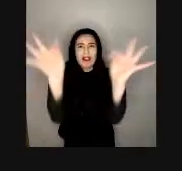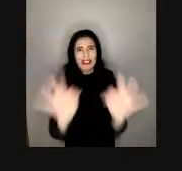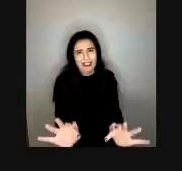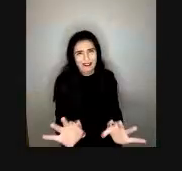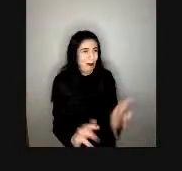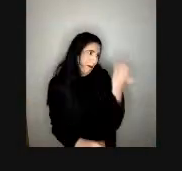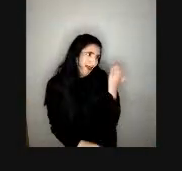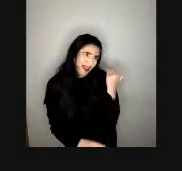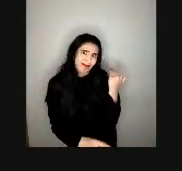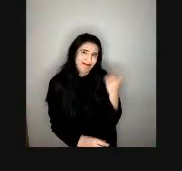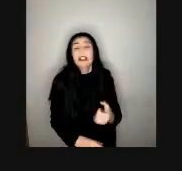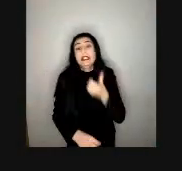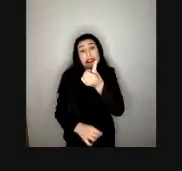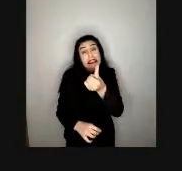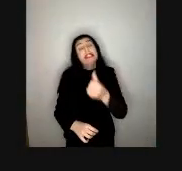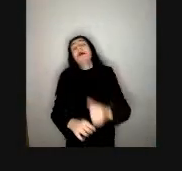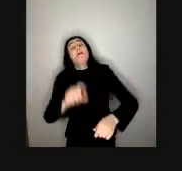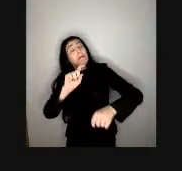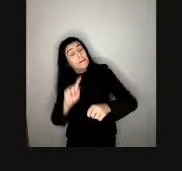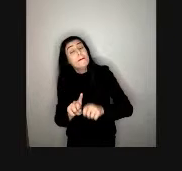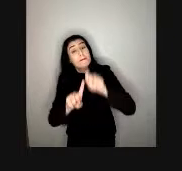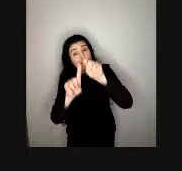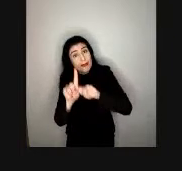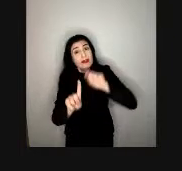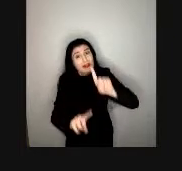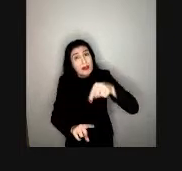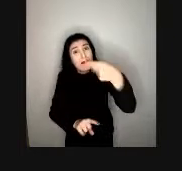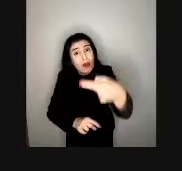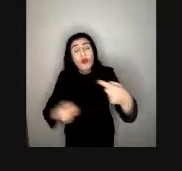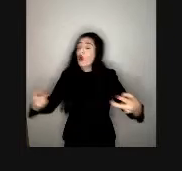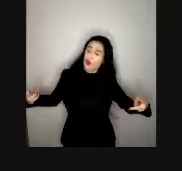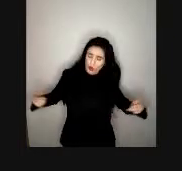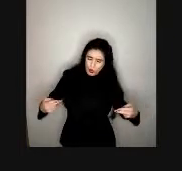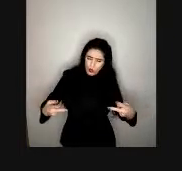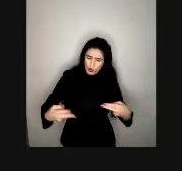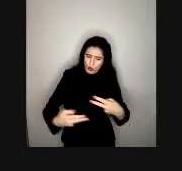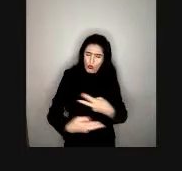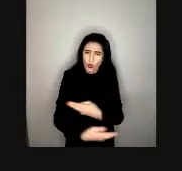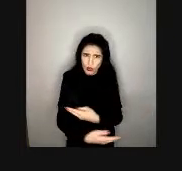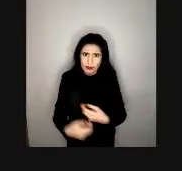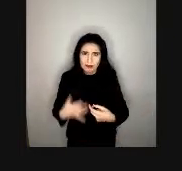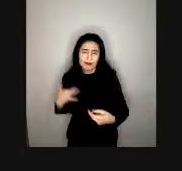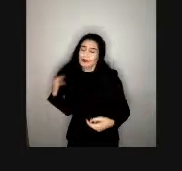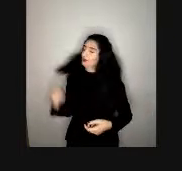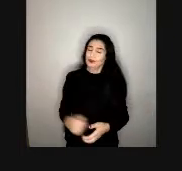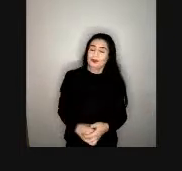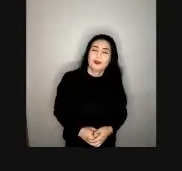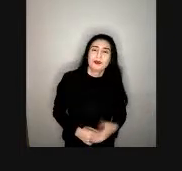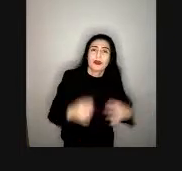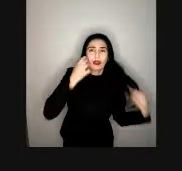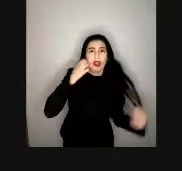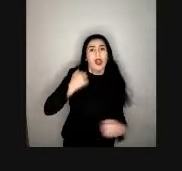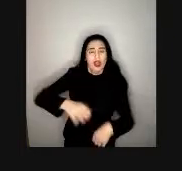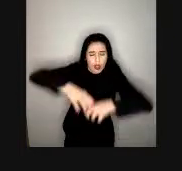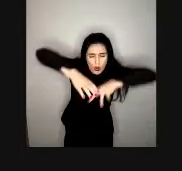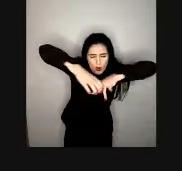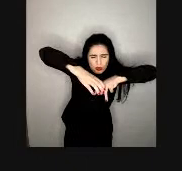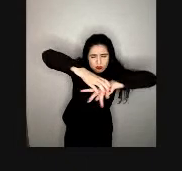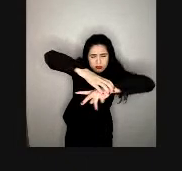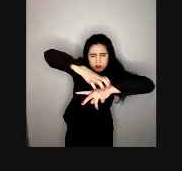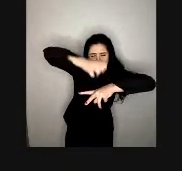6 meses depois, ela já tinha feito a operação, estava em pleno tratamento da quimioterapia, tinha ficado